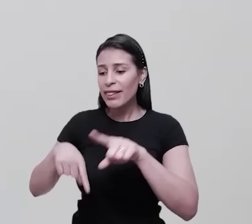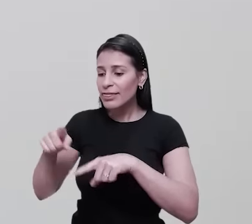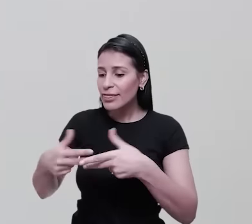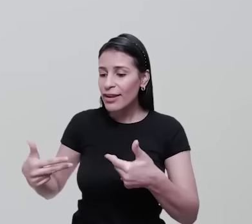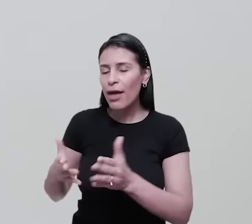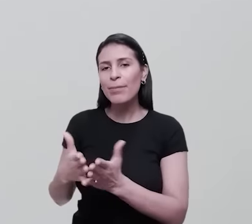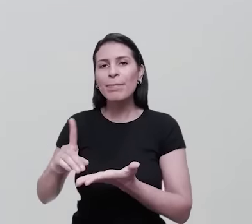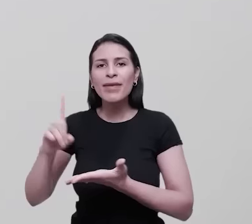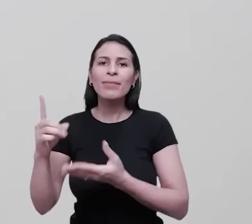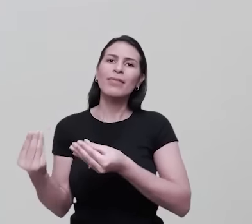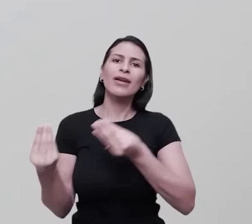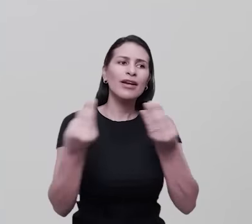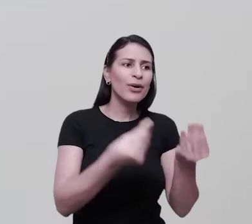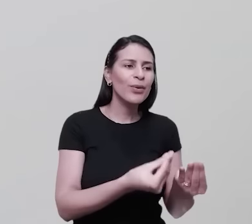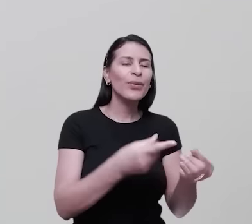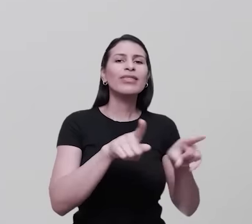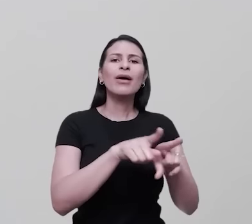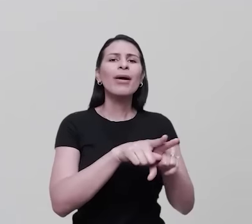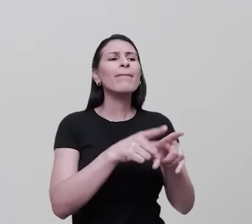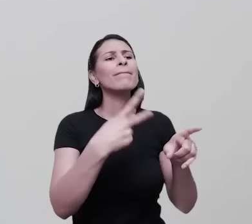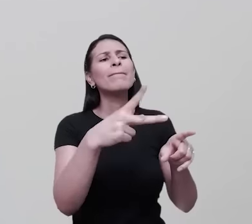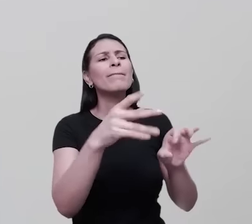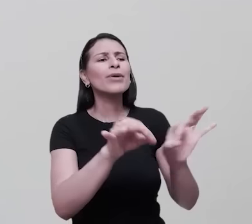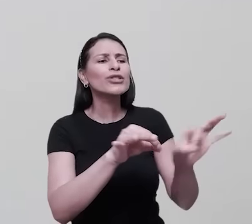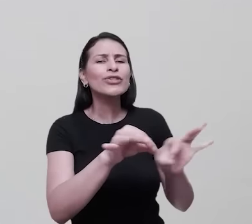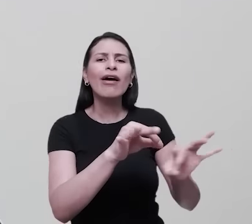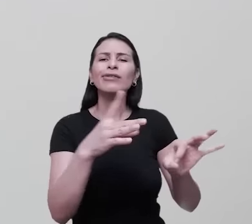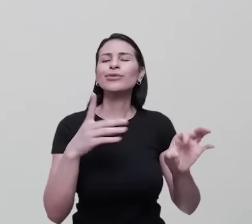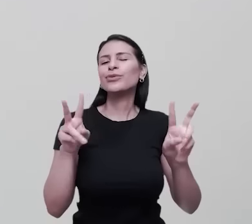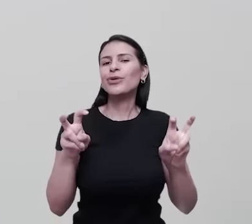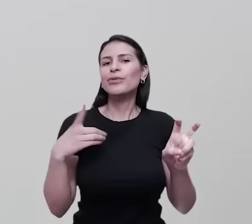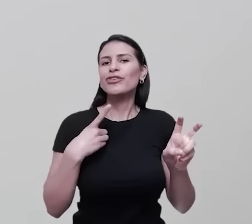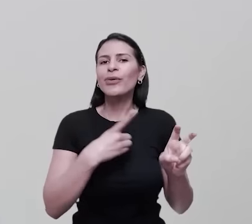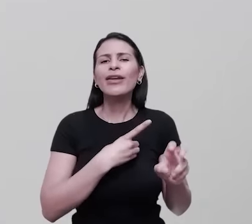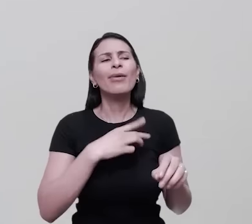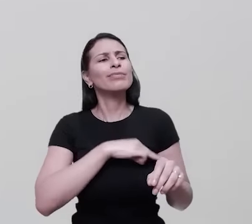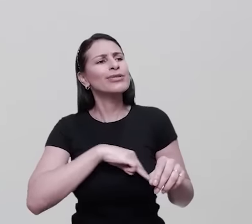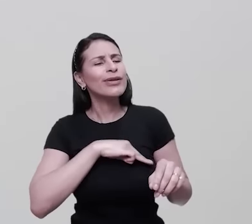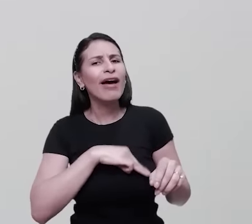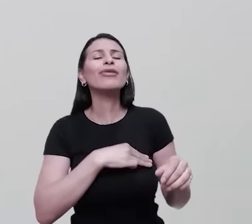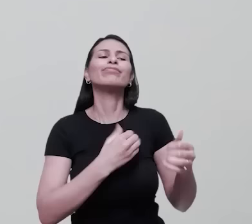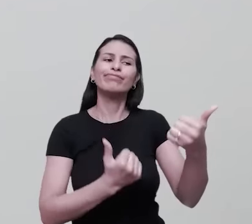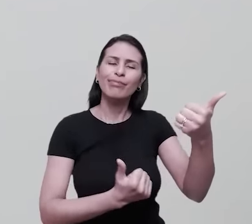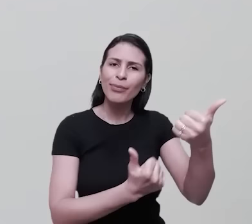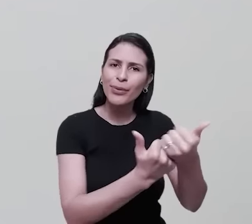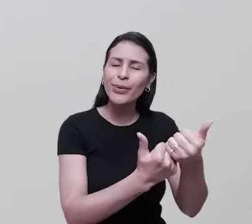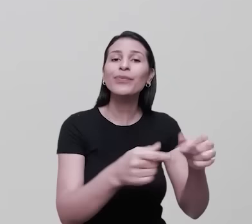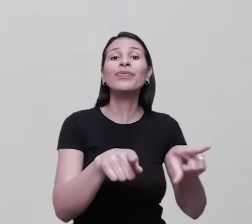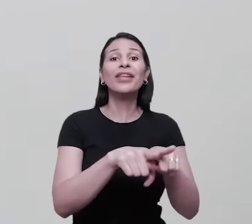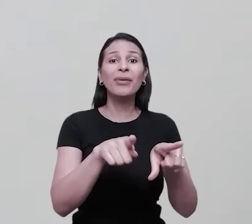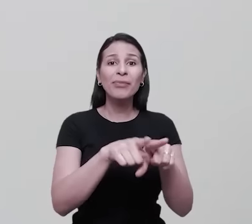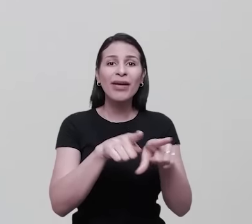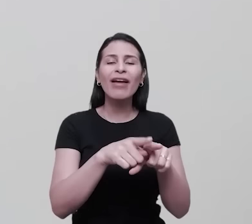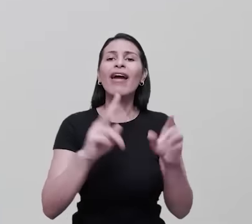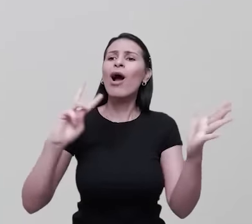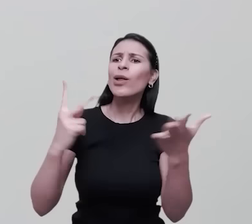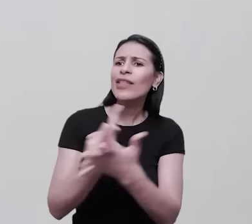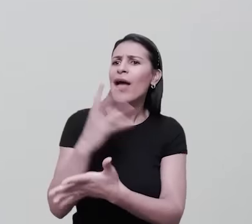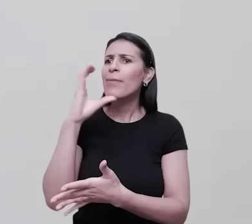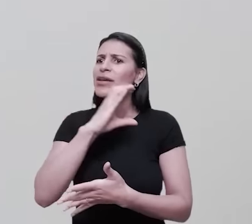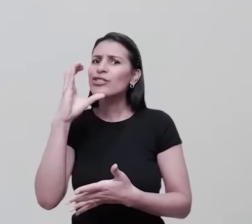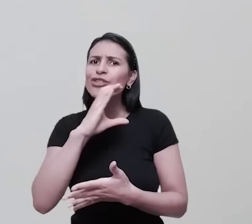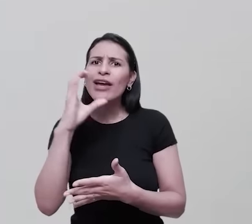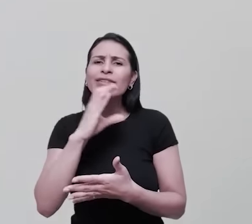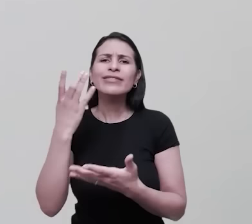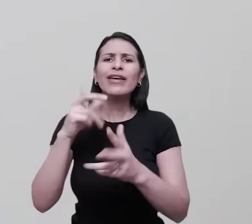bíblicos e confessionais, apoiamos pequenos projetos diaconais e missionários e colaboramos em situações de emergência